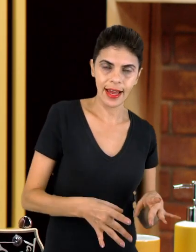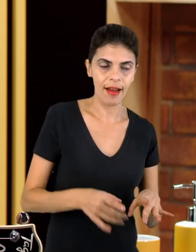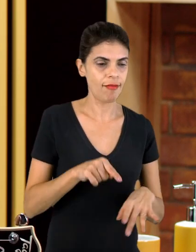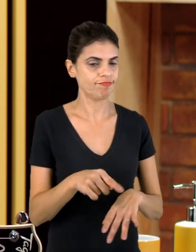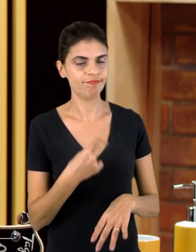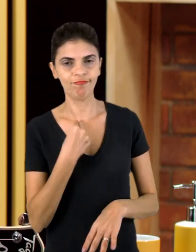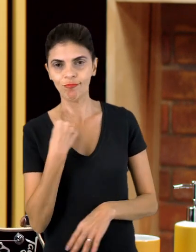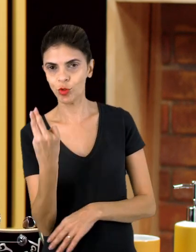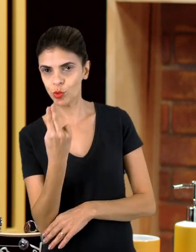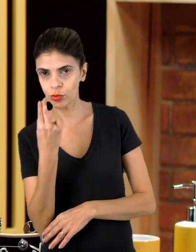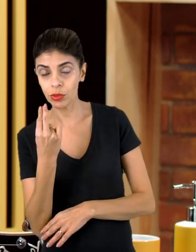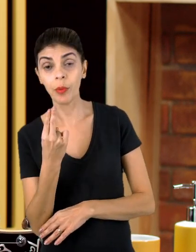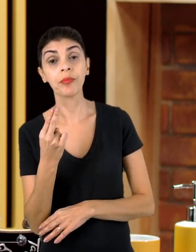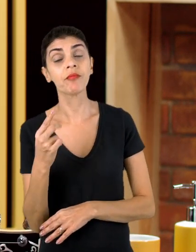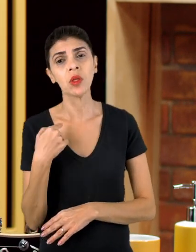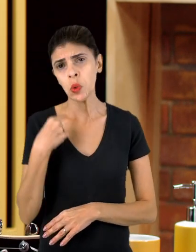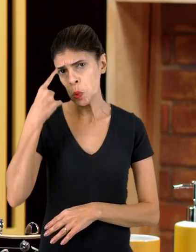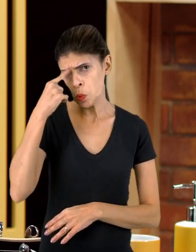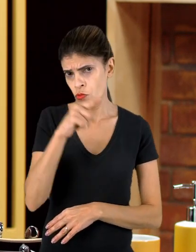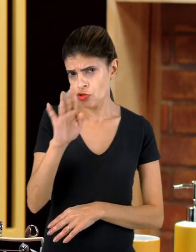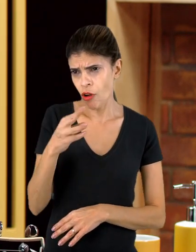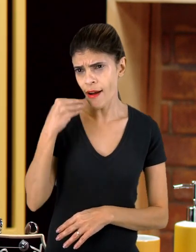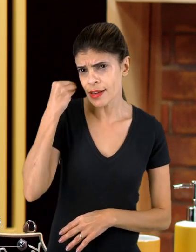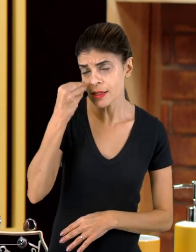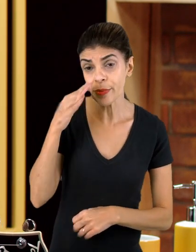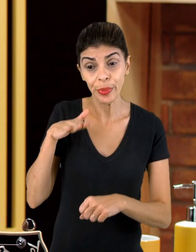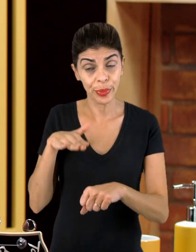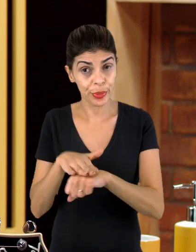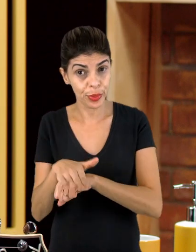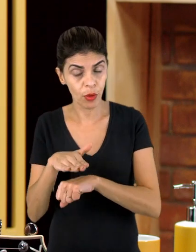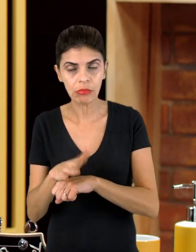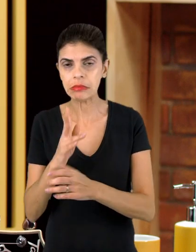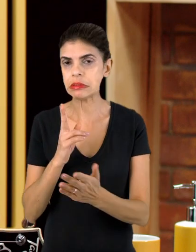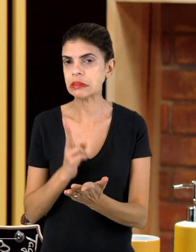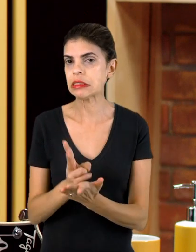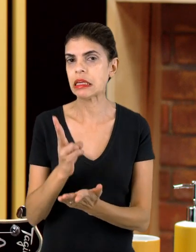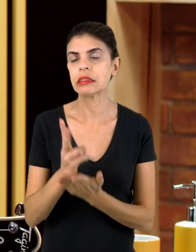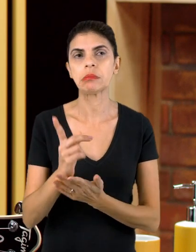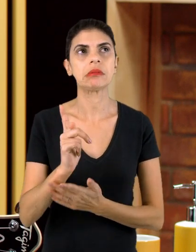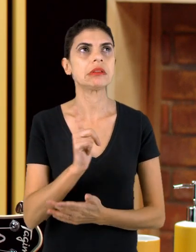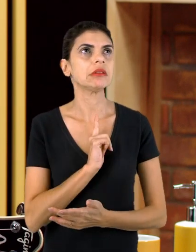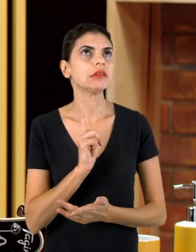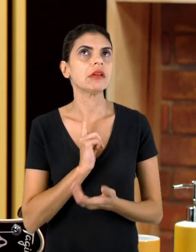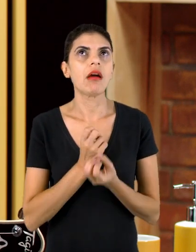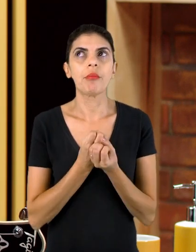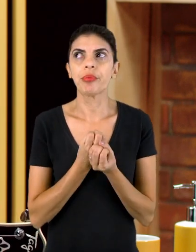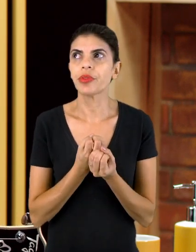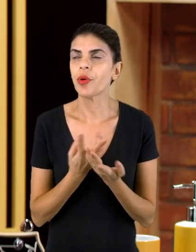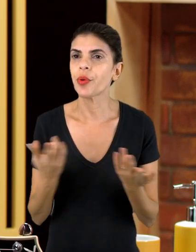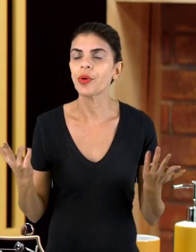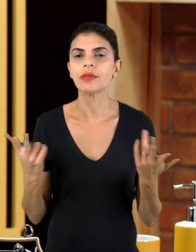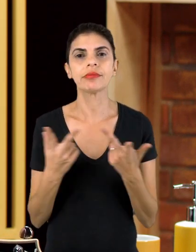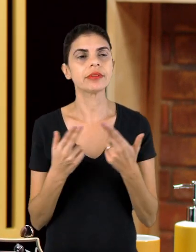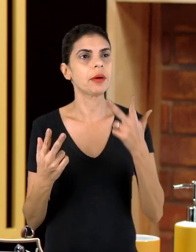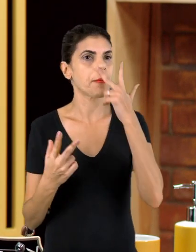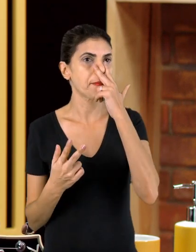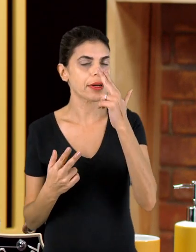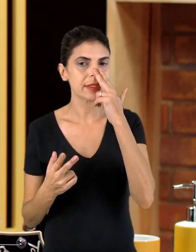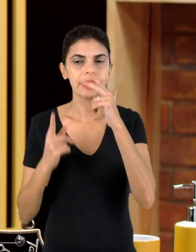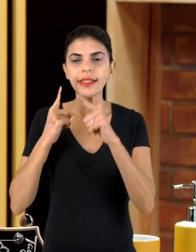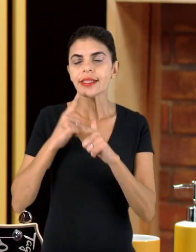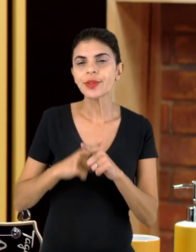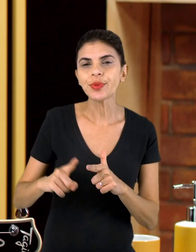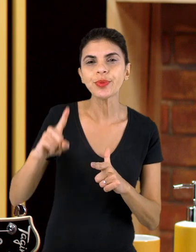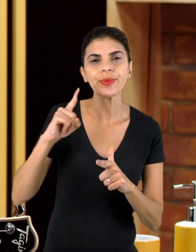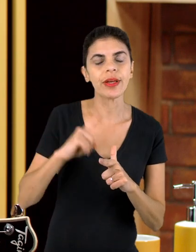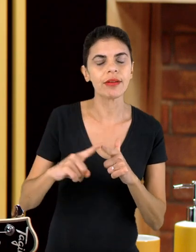Não mais. E na noite tem uma coisa, assim, não sei se você já passou por alguma, mas na noite sempre pintam, assim como é que chama?